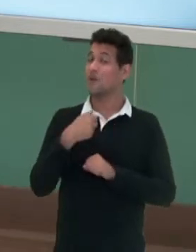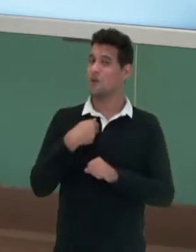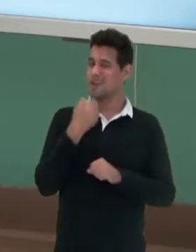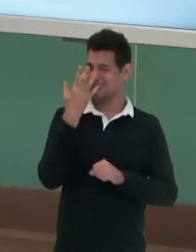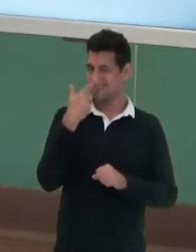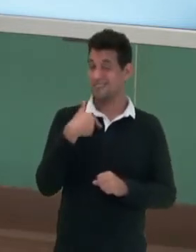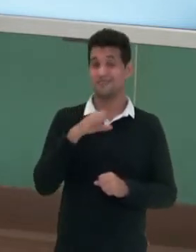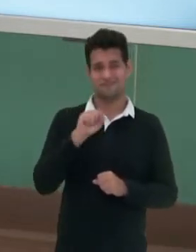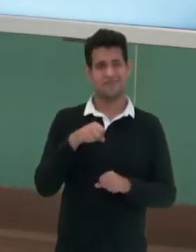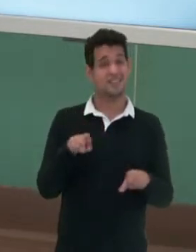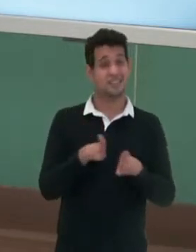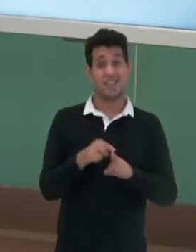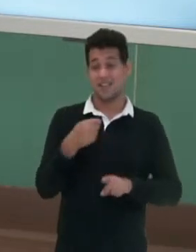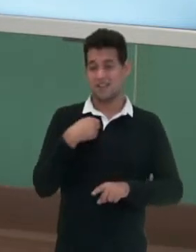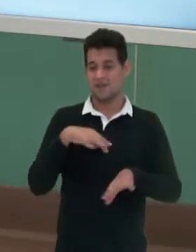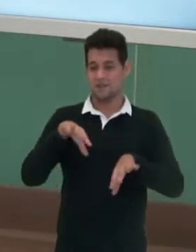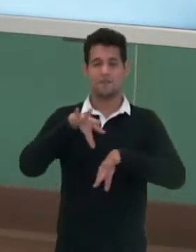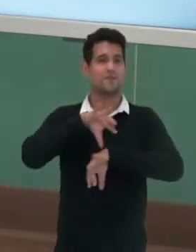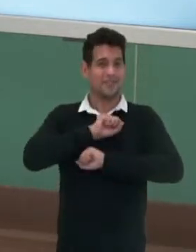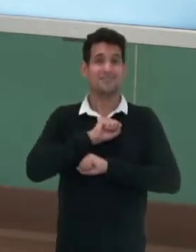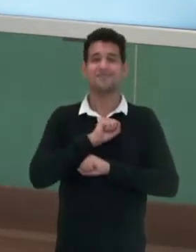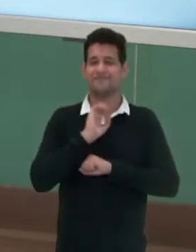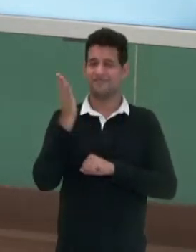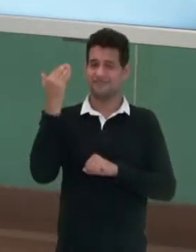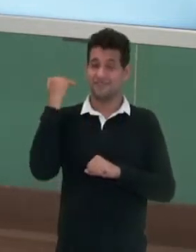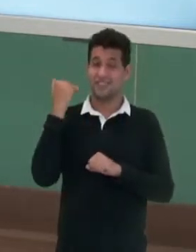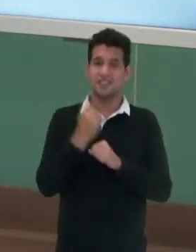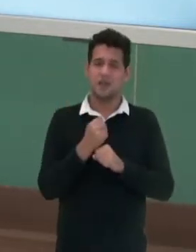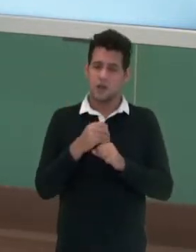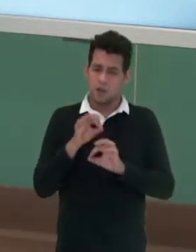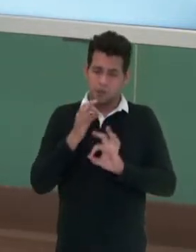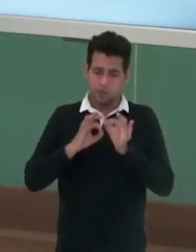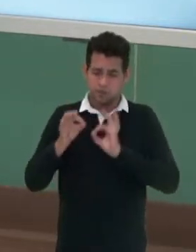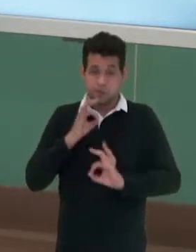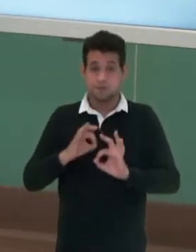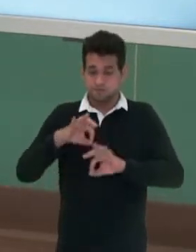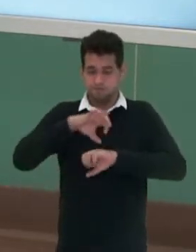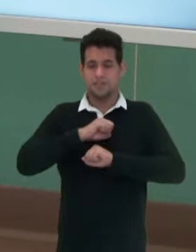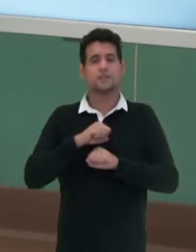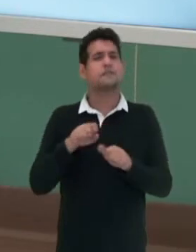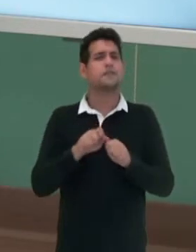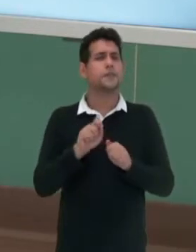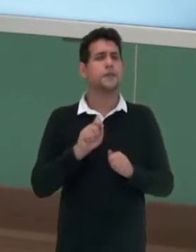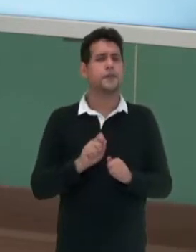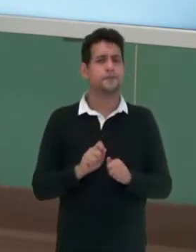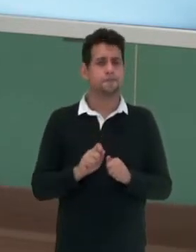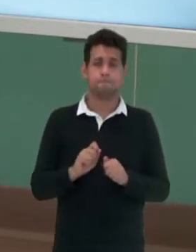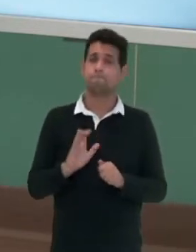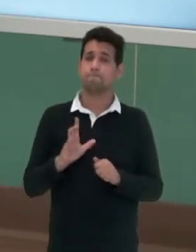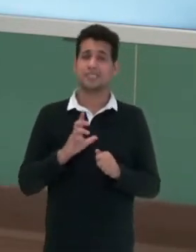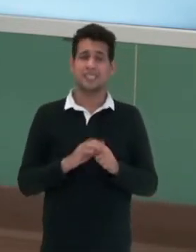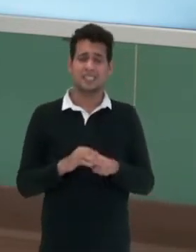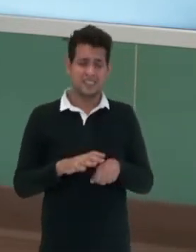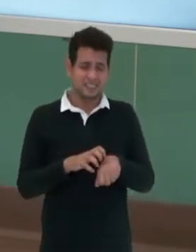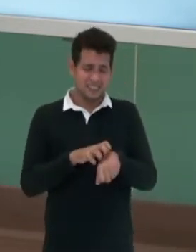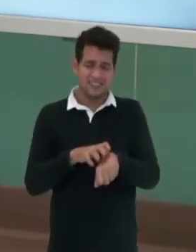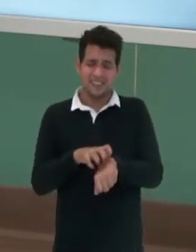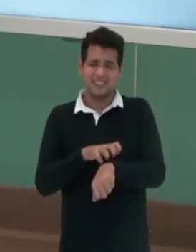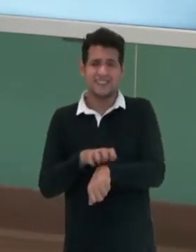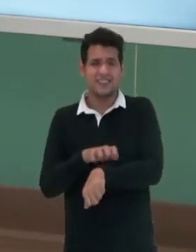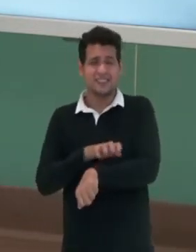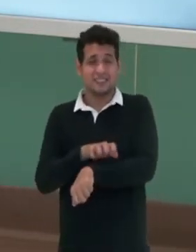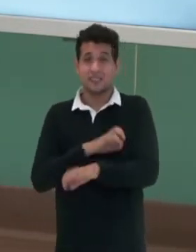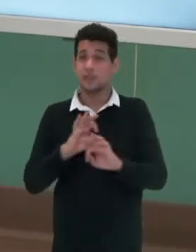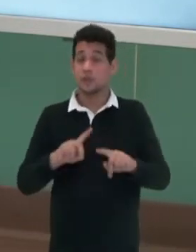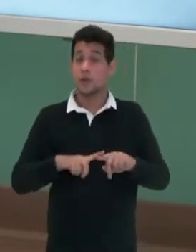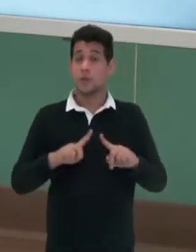criança, né? A catapora, eu peguei o micro-organismo, ele fez as feridinhas e tal, e